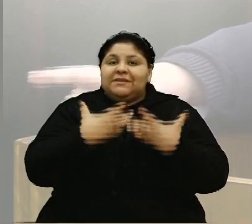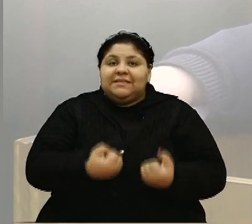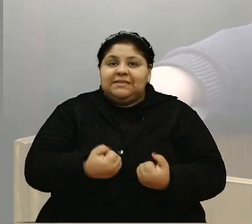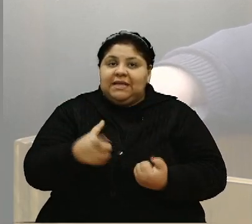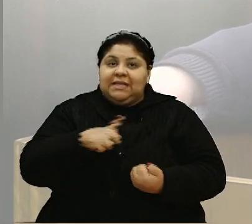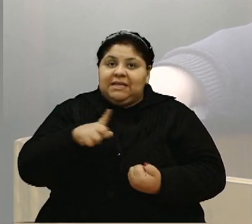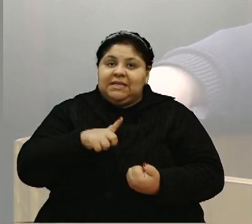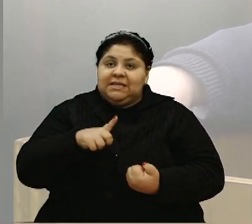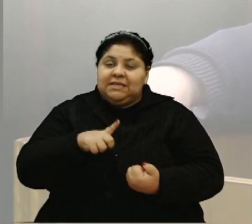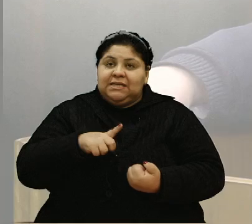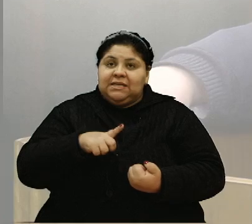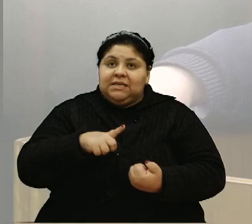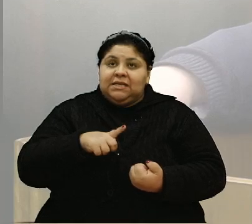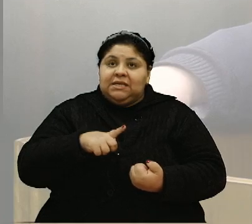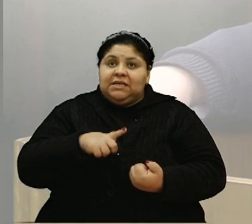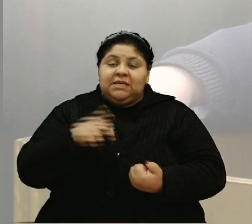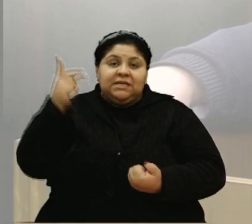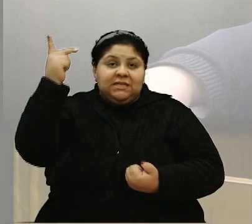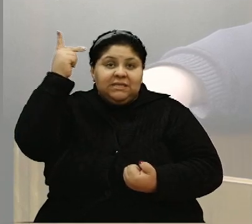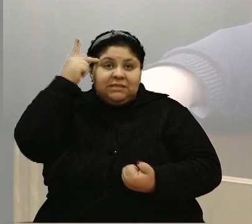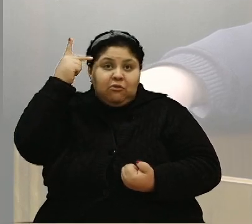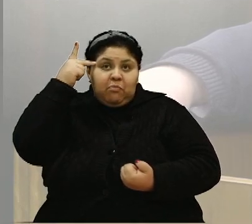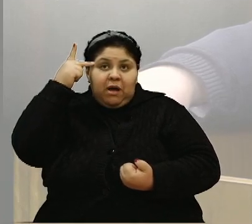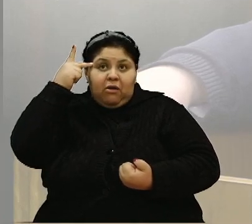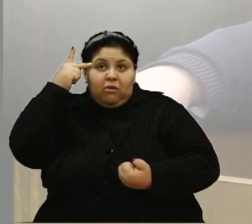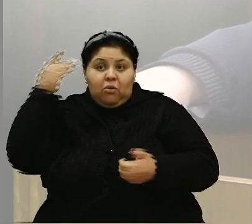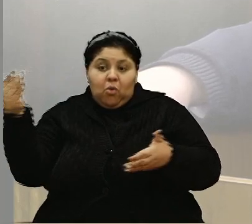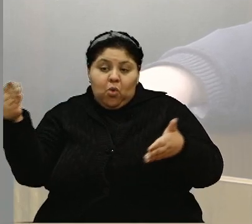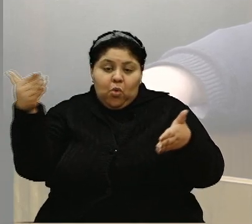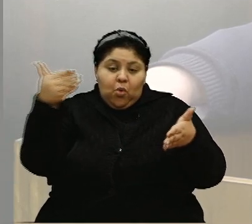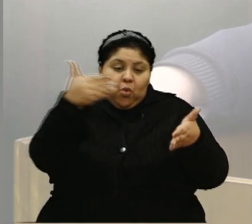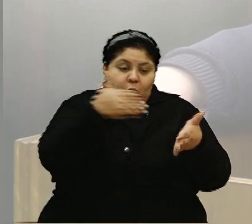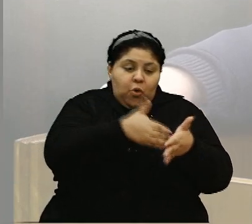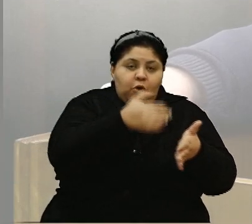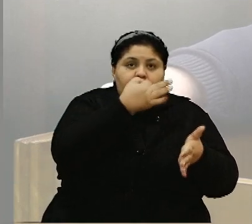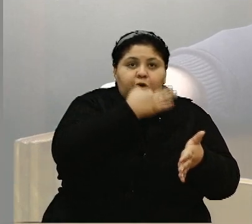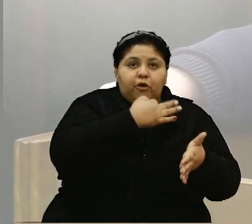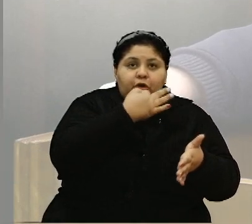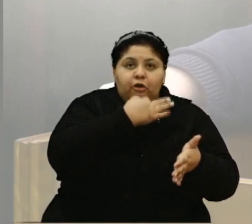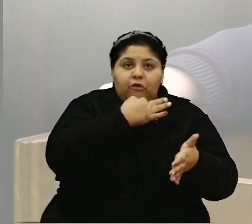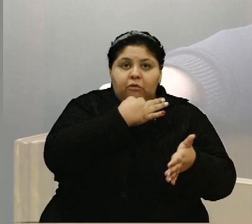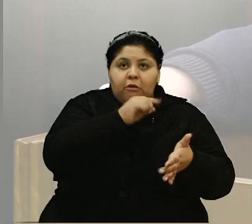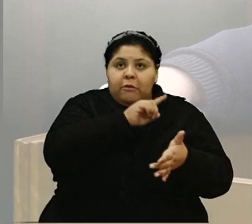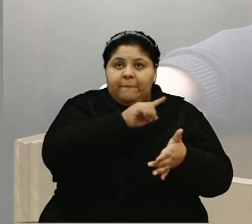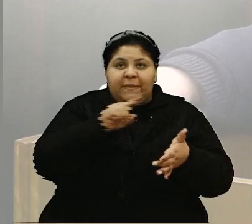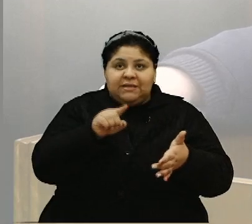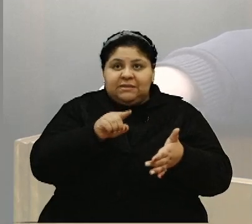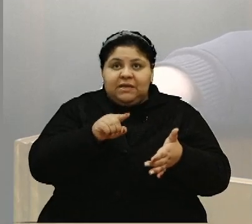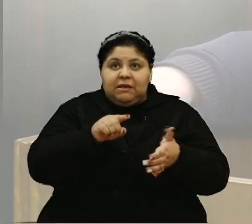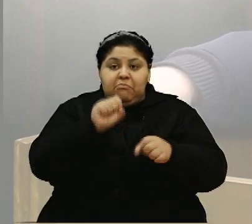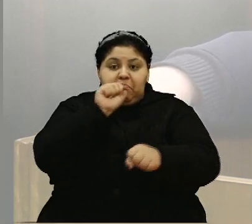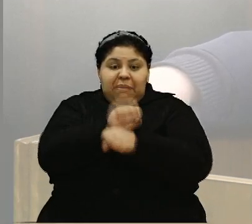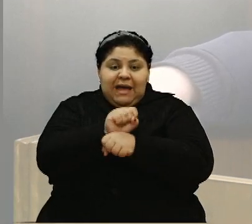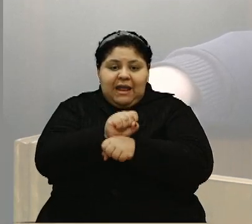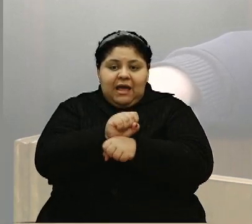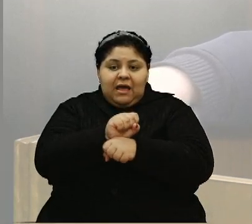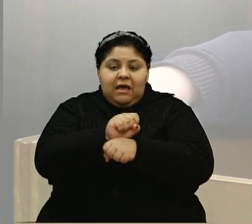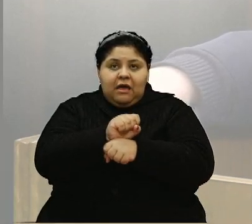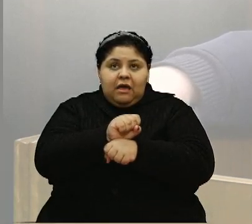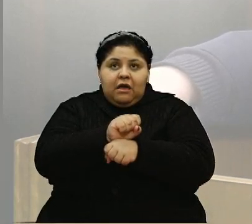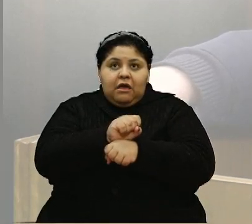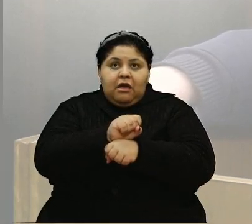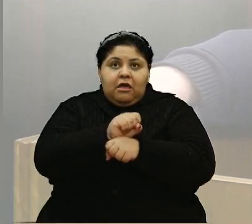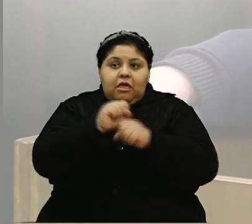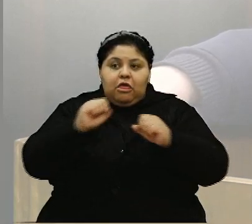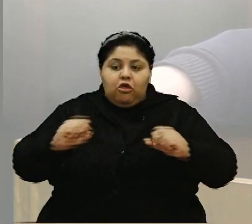que pegar uma passagem São Paulo-Caxias e de repente ter que descer em Florianópolis. Isso está acontecendo